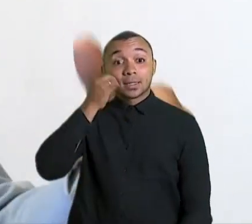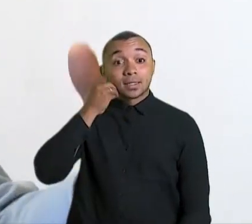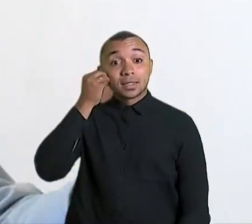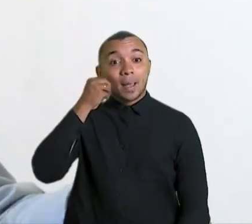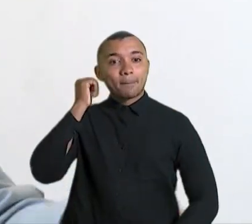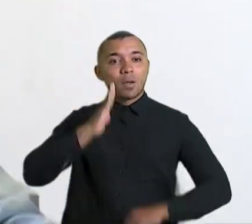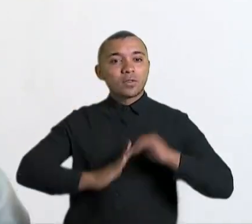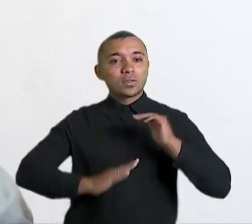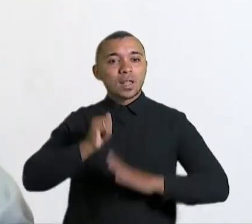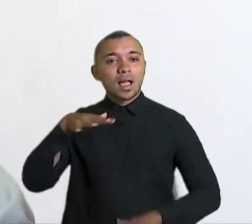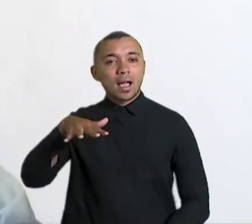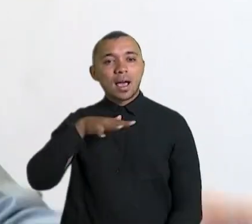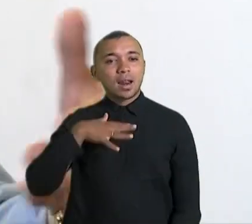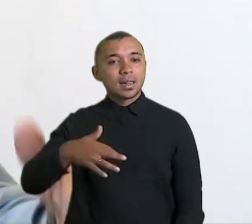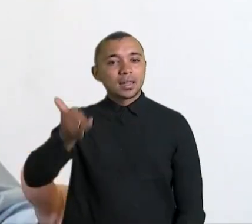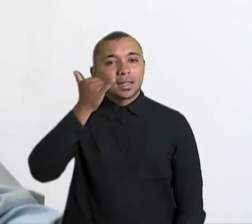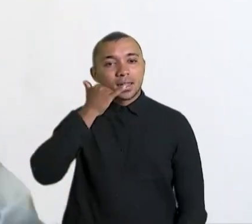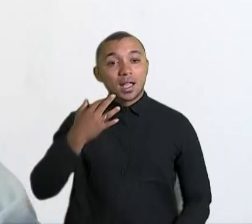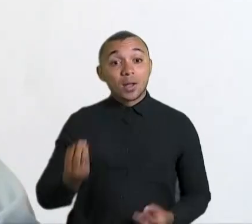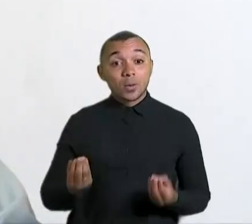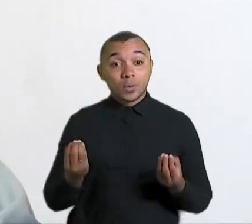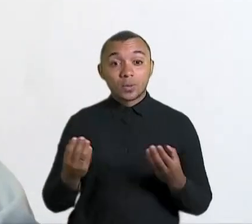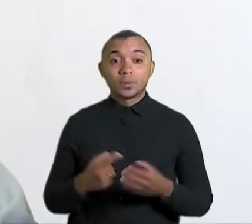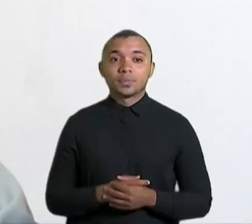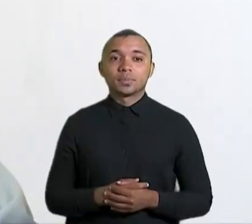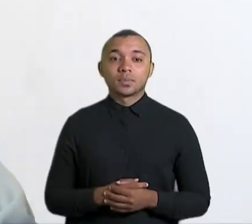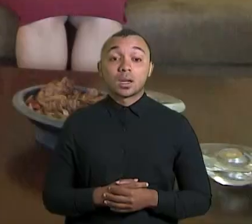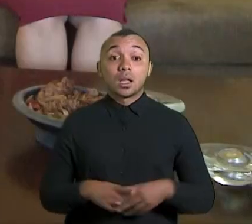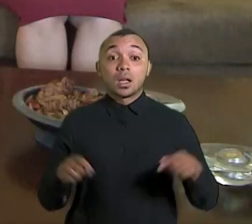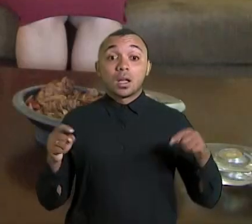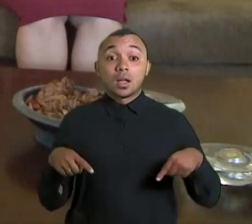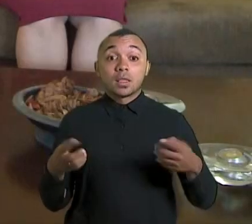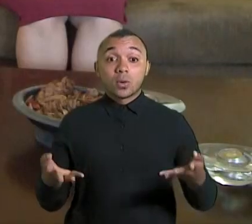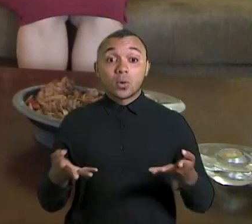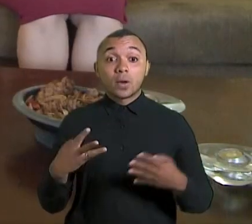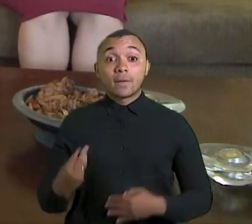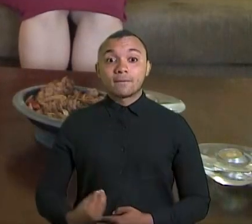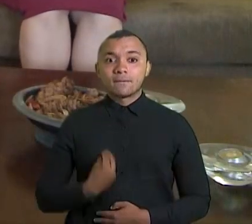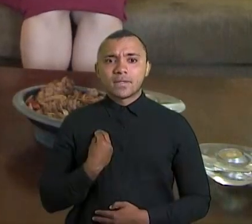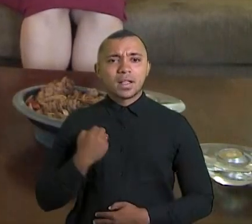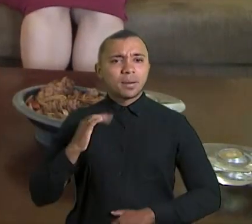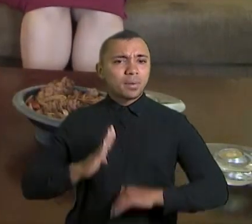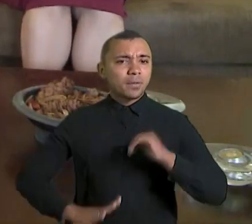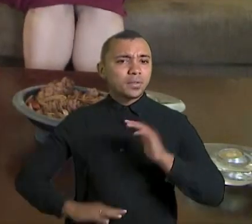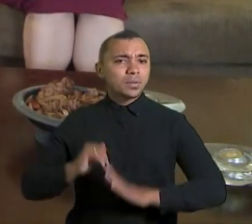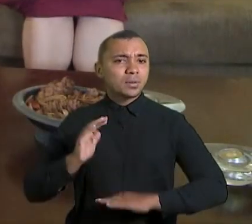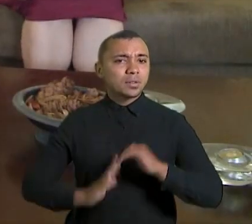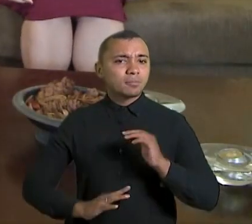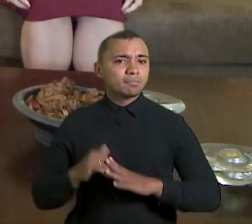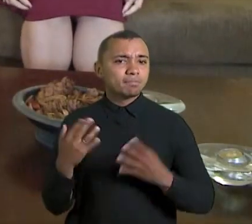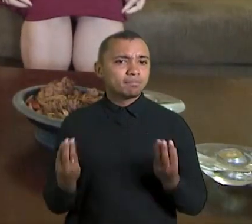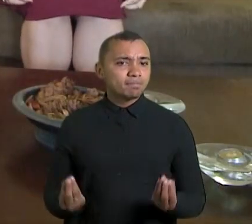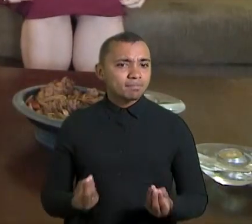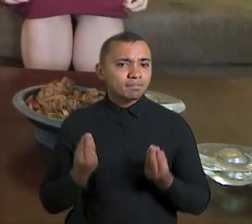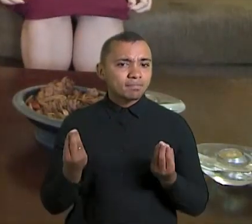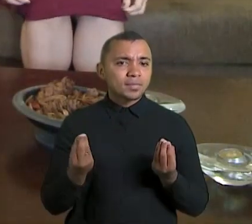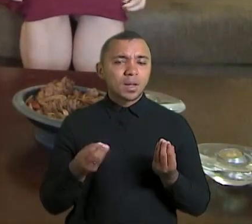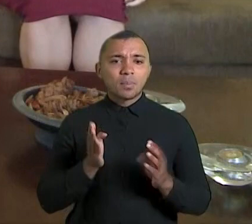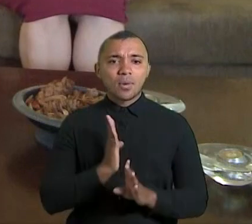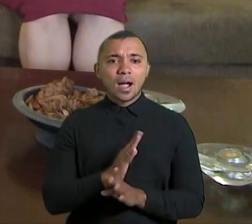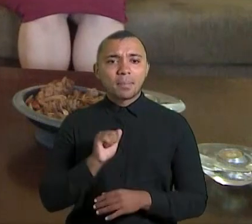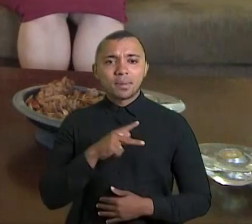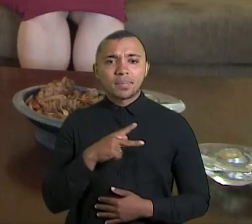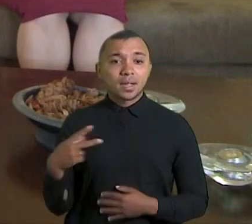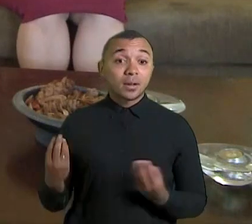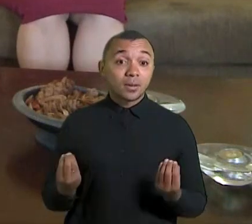essa questão da telefonia. E hoje, como é que está essa vida de profissional para as telefonistas cegas que hoje tem todos os aplicativos à sua